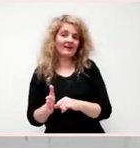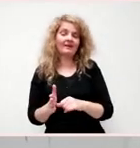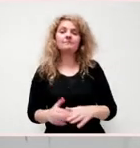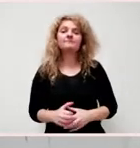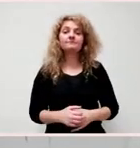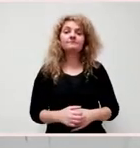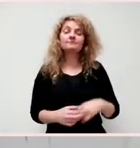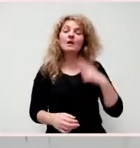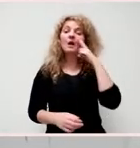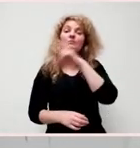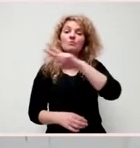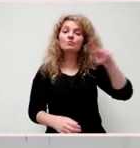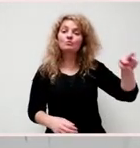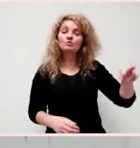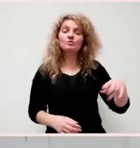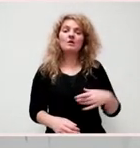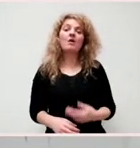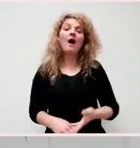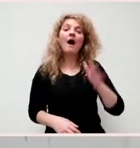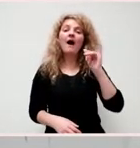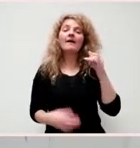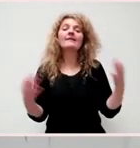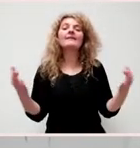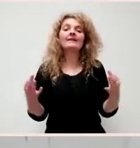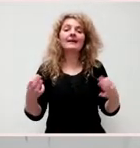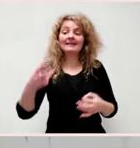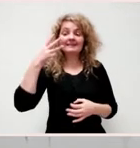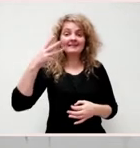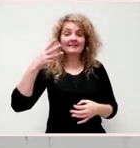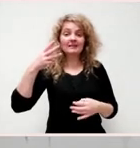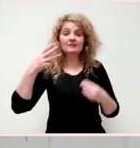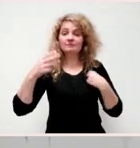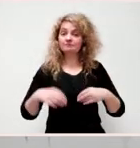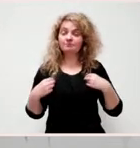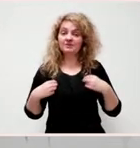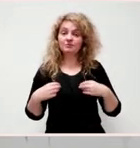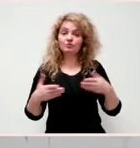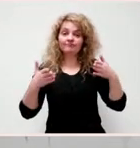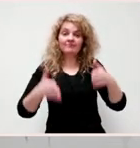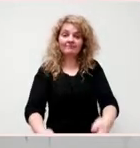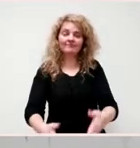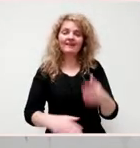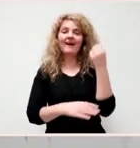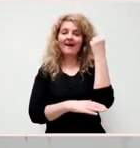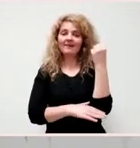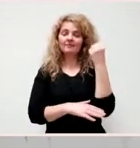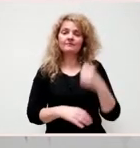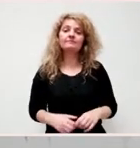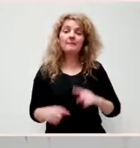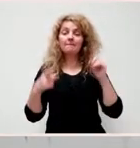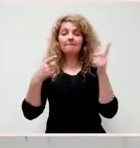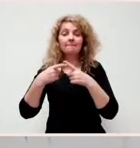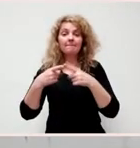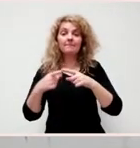temos agora mesmo no museo son tres dos elementos que conformaban a sepultura deste cabaleiro.